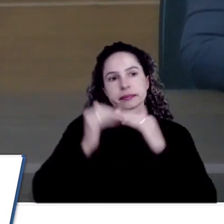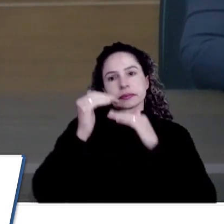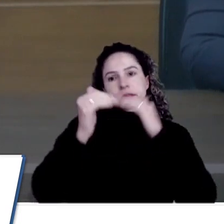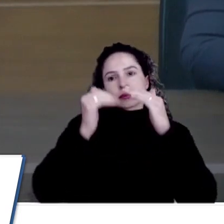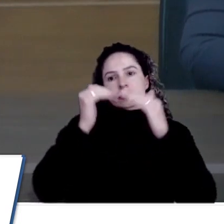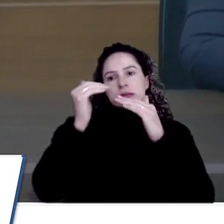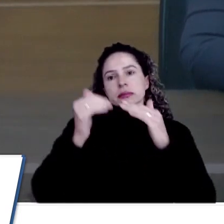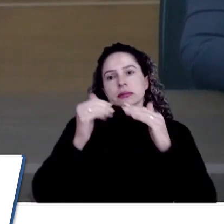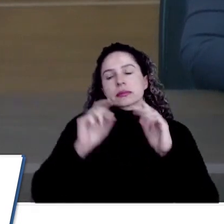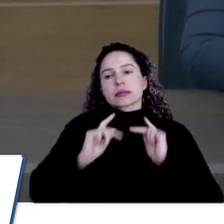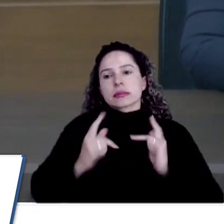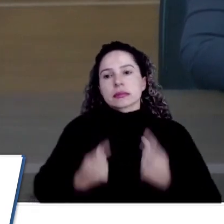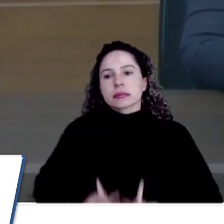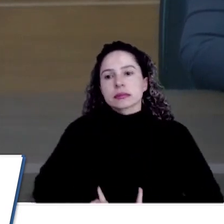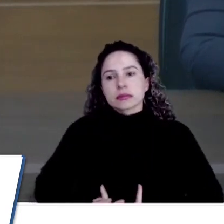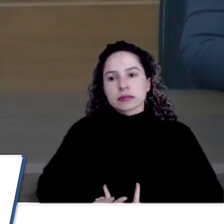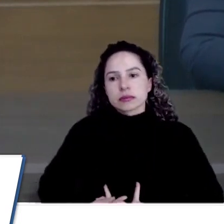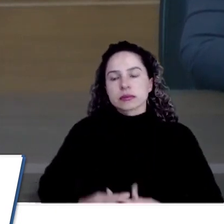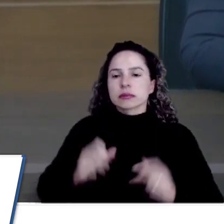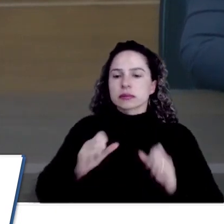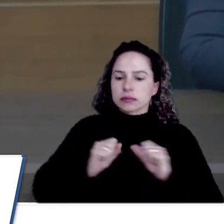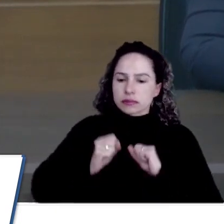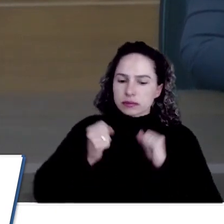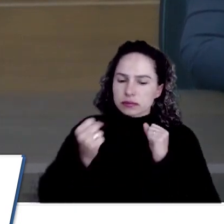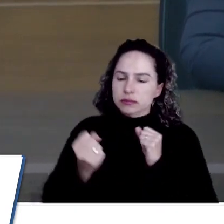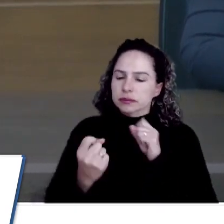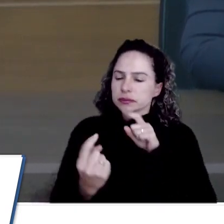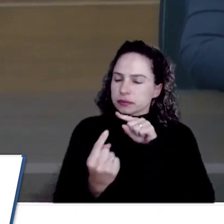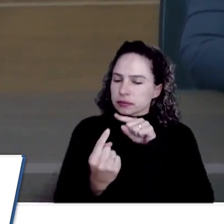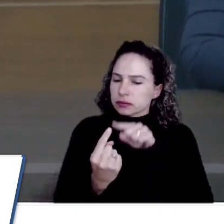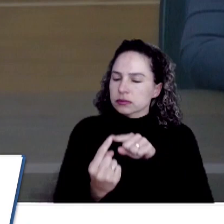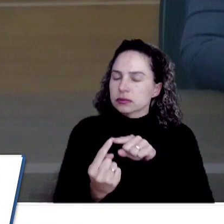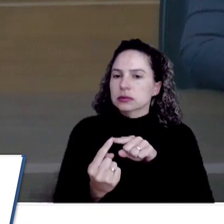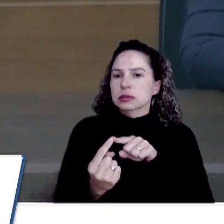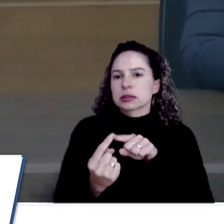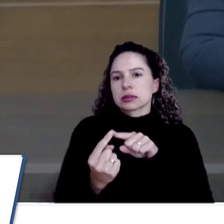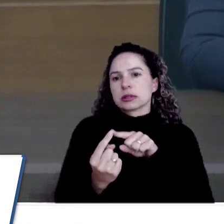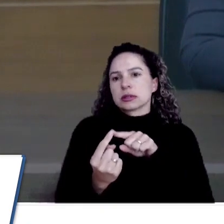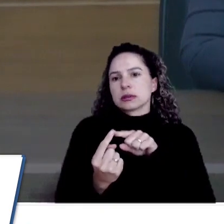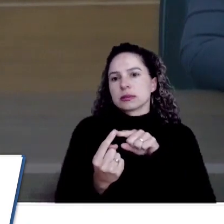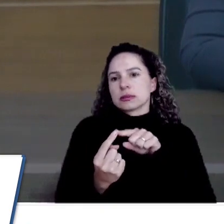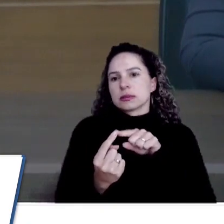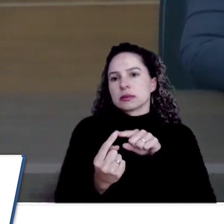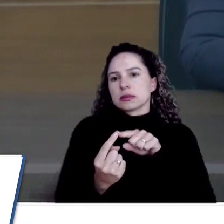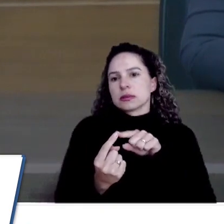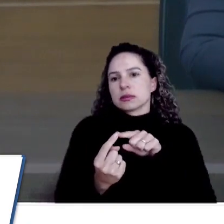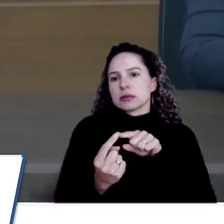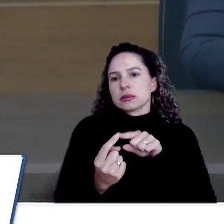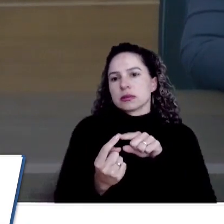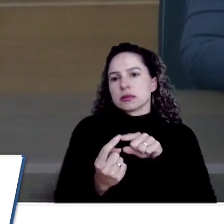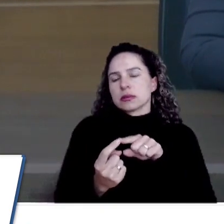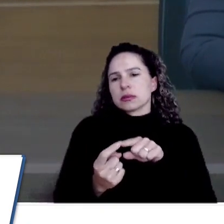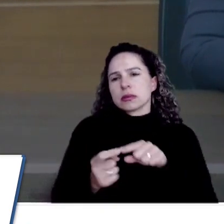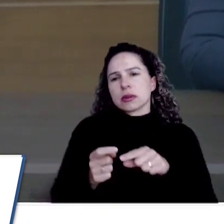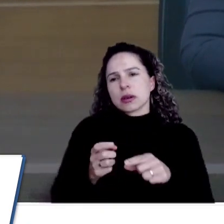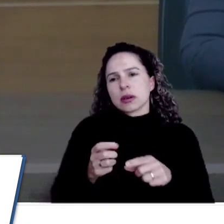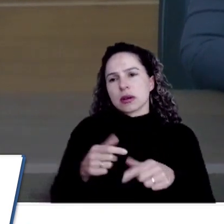ser humano, dedicava-se intensamente ao seu veio laboral.